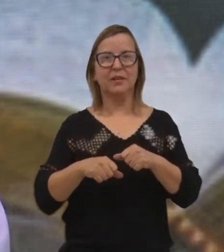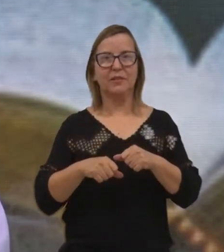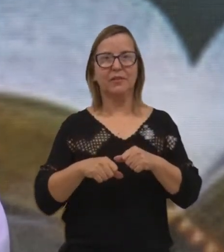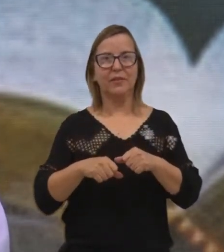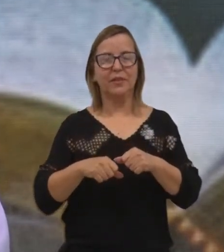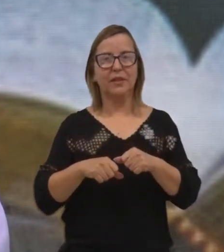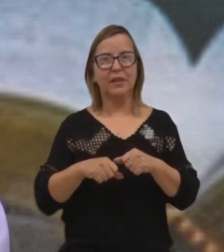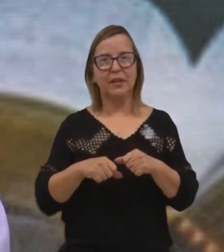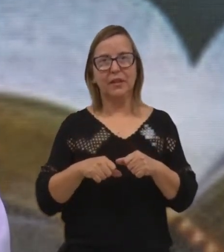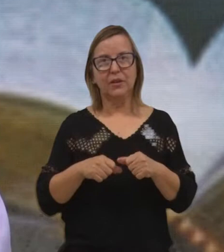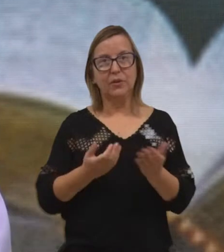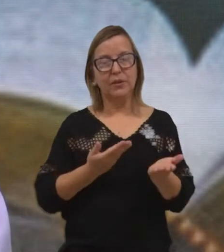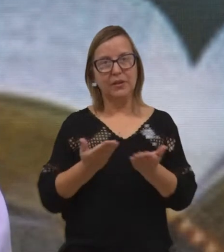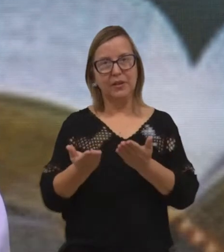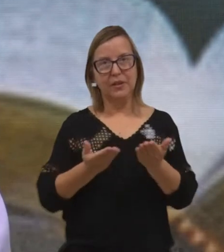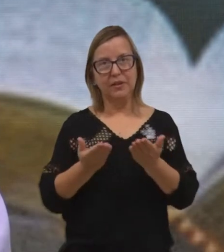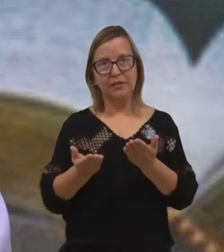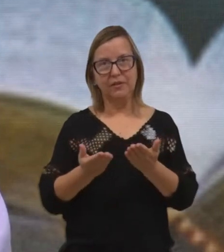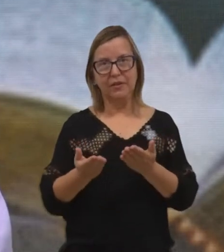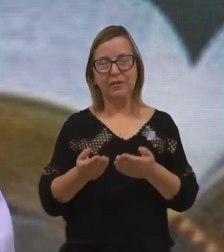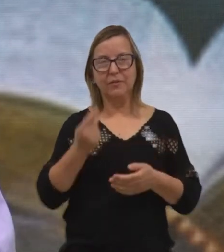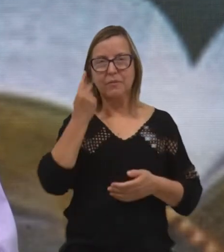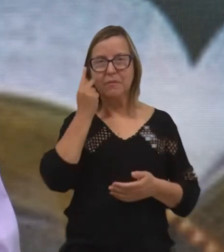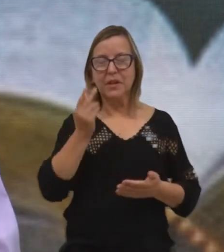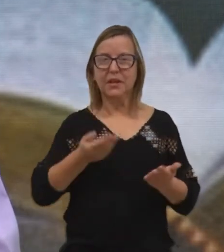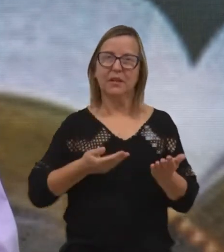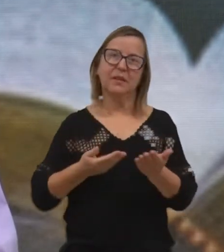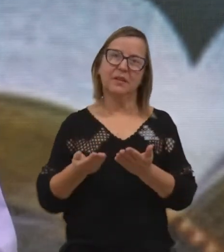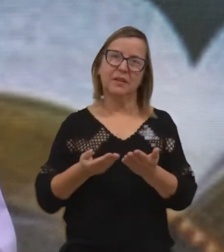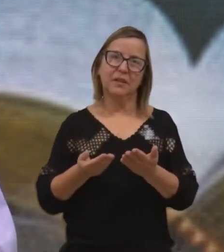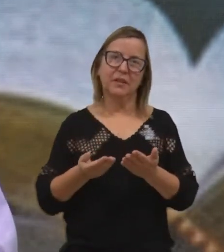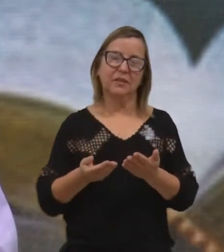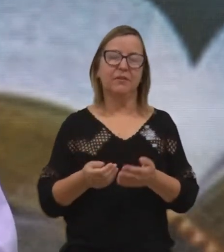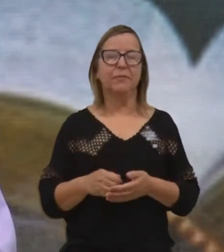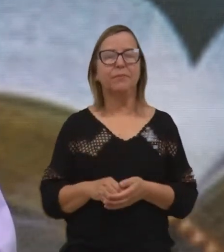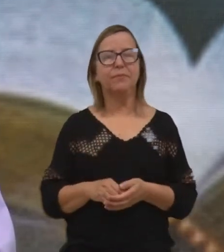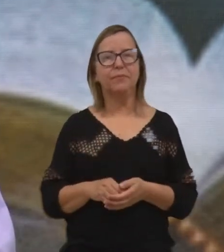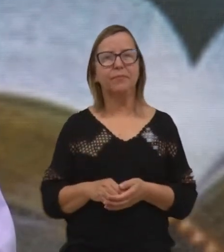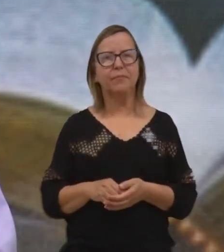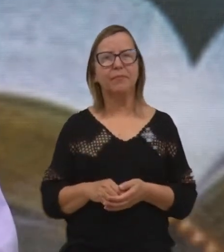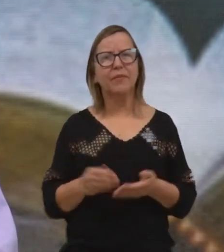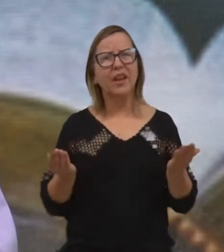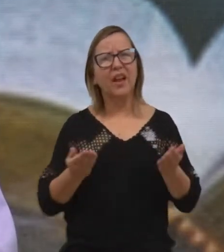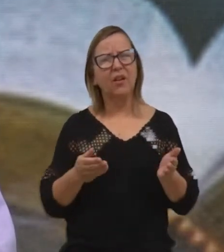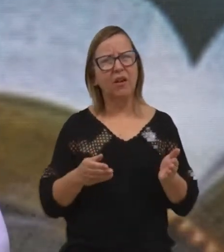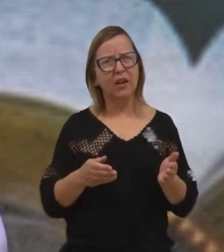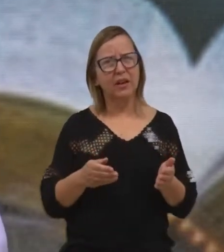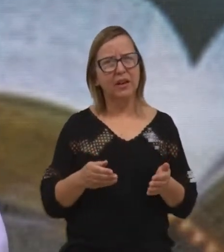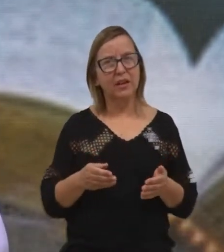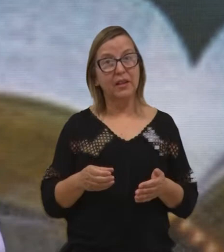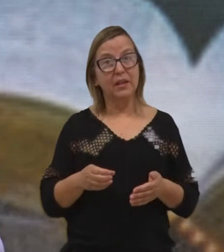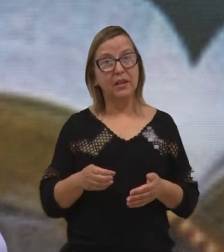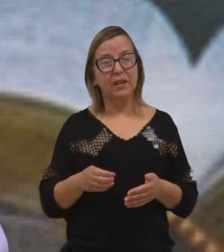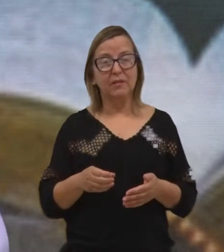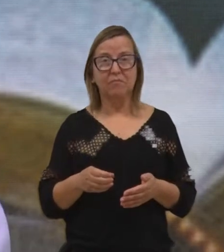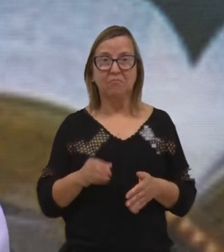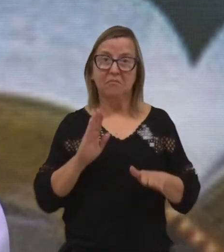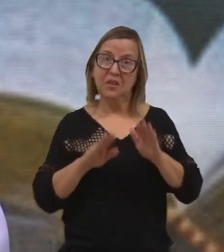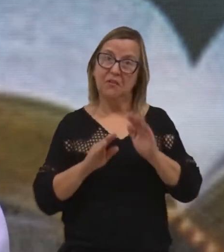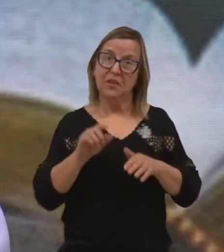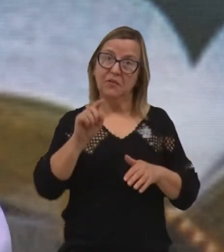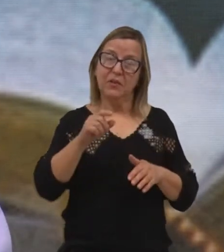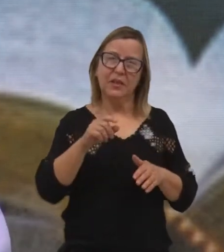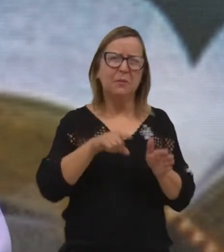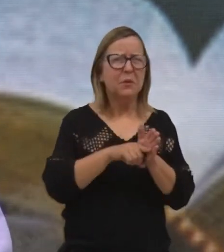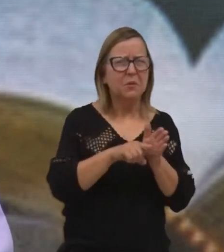Paulo está dizendo aqui. Agora, talvez você possa perguntar, como eu sirvo, como eu posso servir